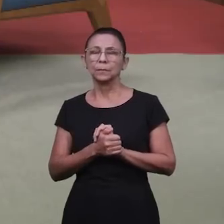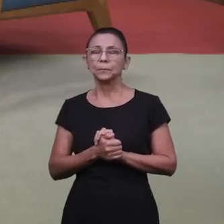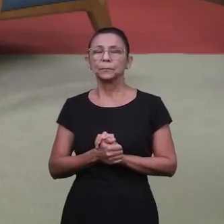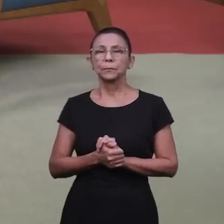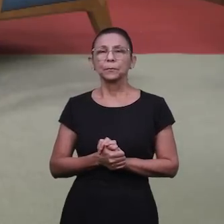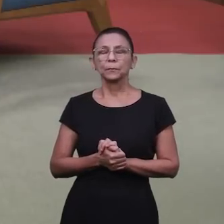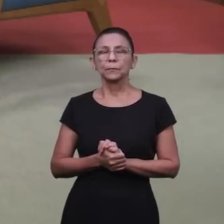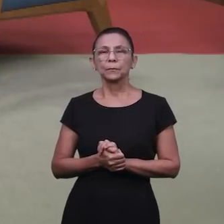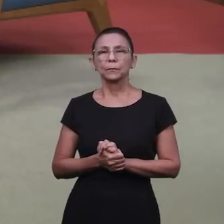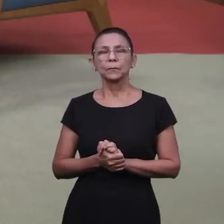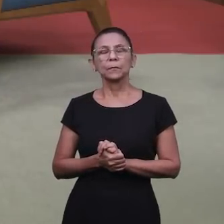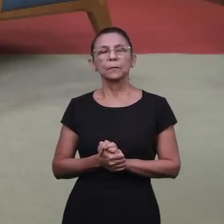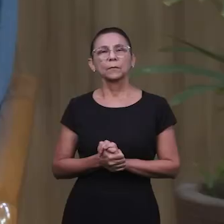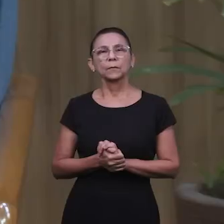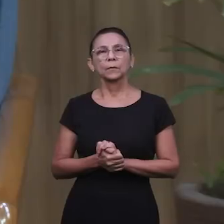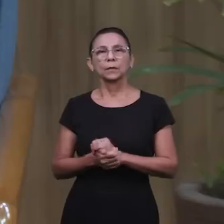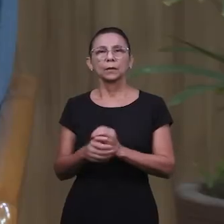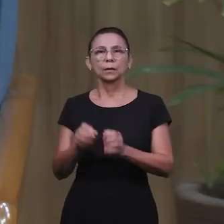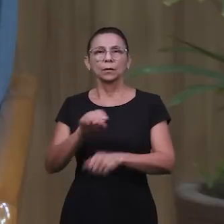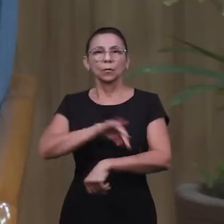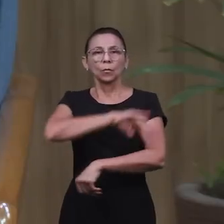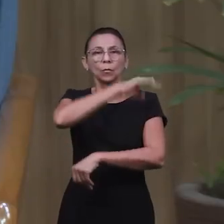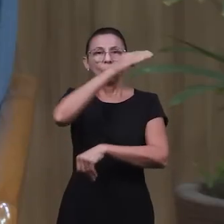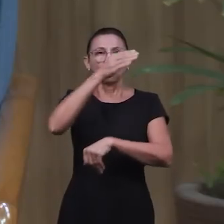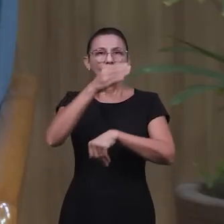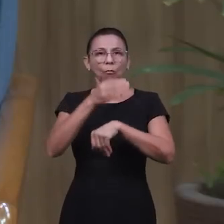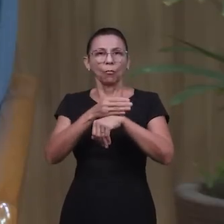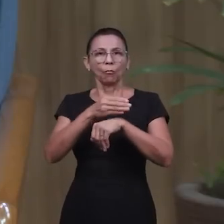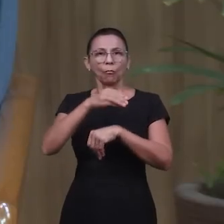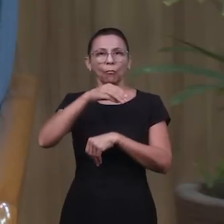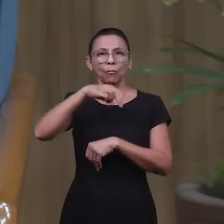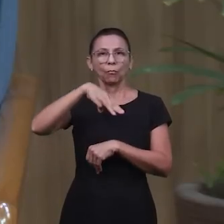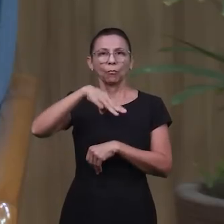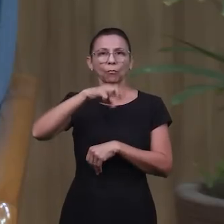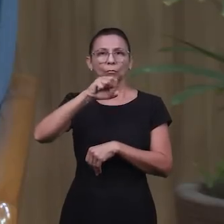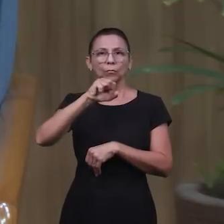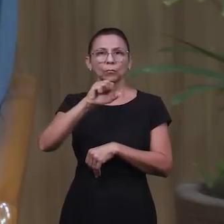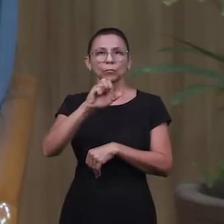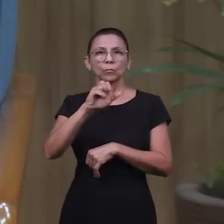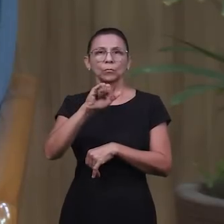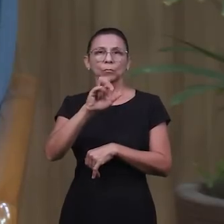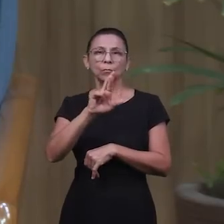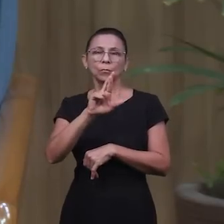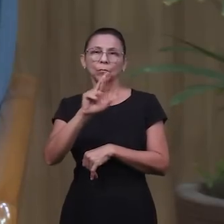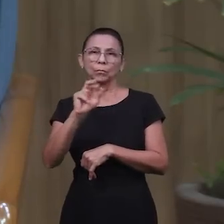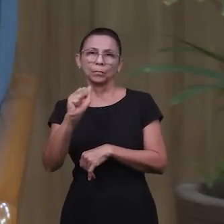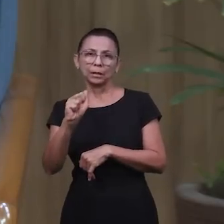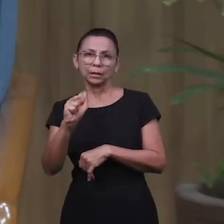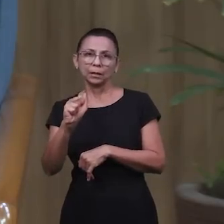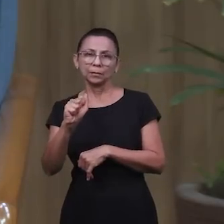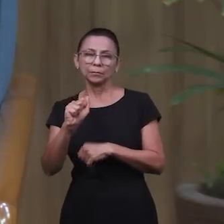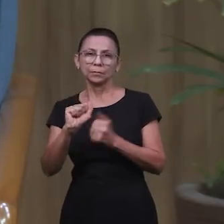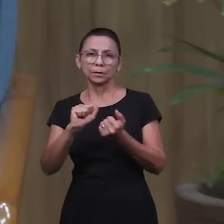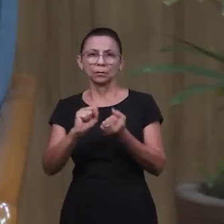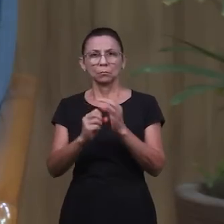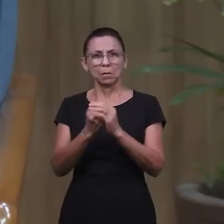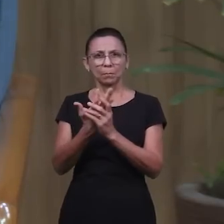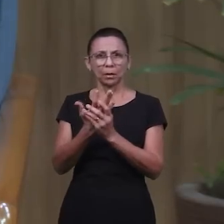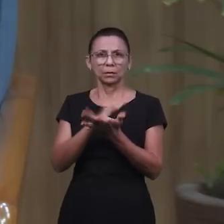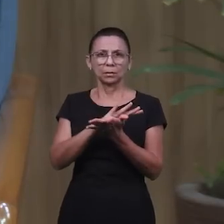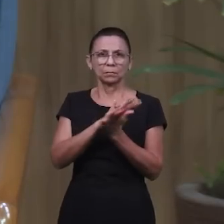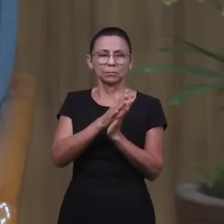o Monte da Mirra fala do Getsêmani, né? E por que o outeiro do incenso fala do Calvário.